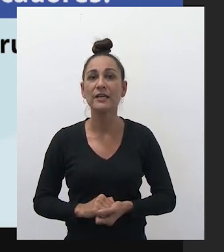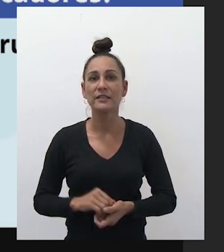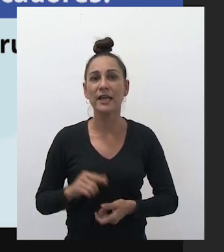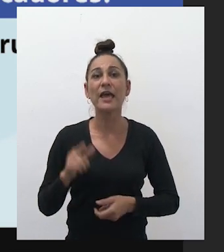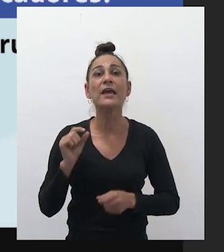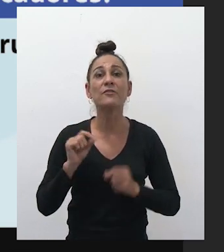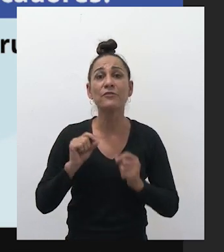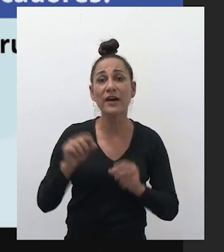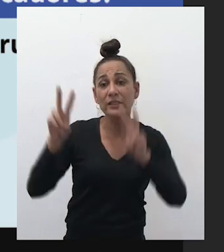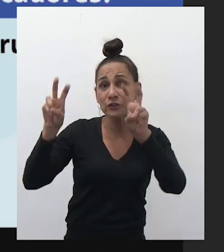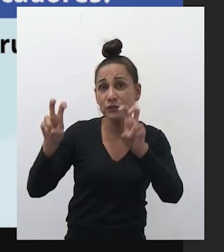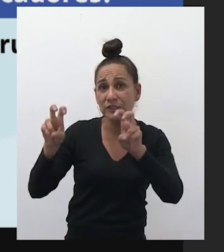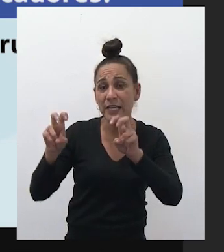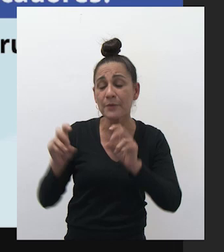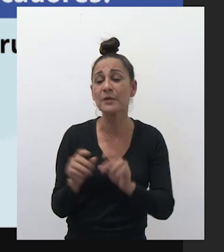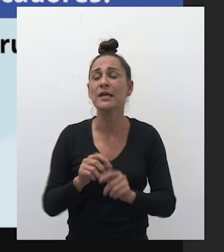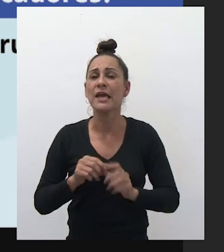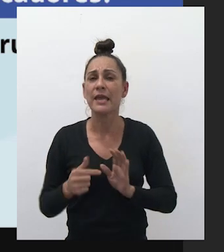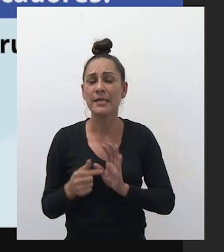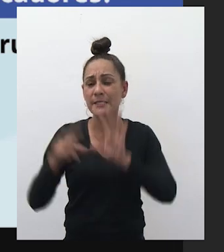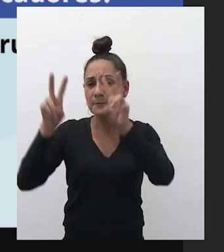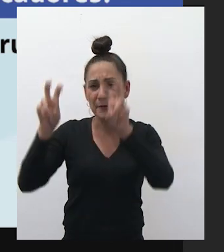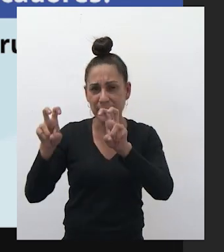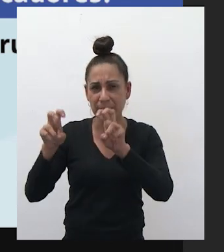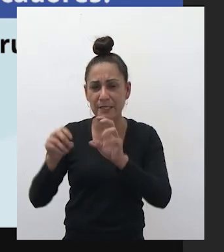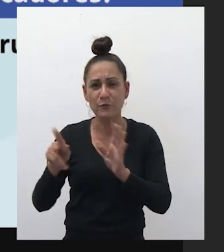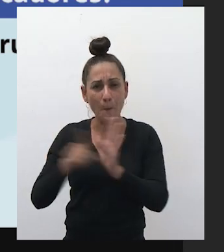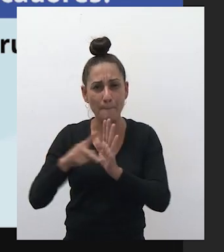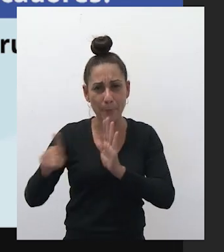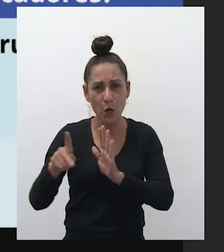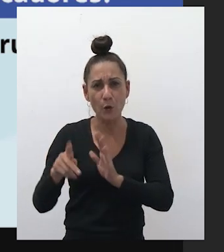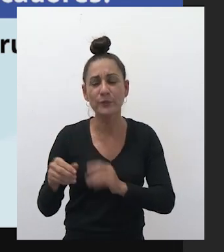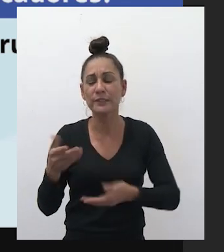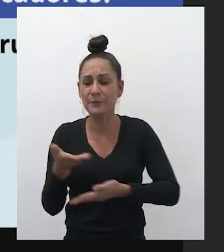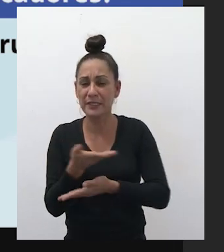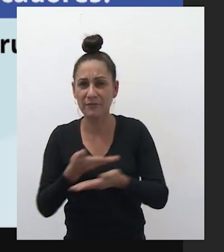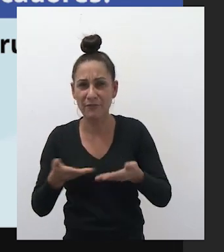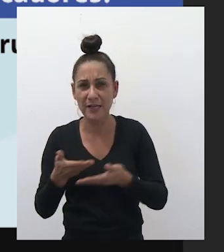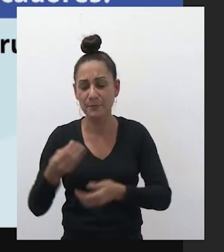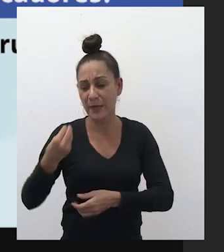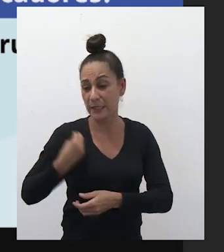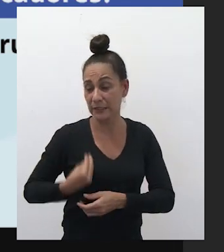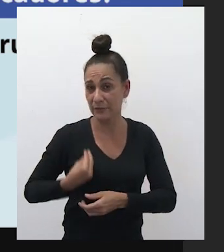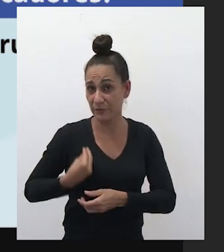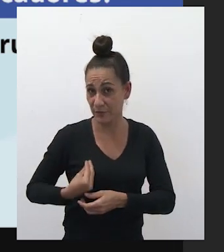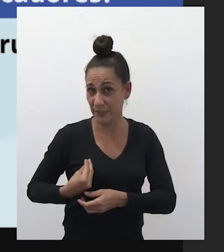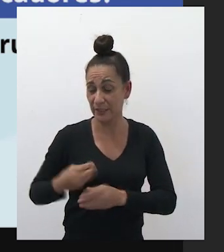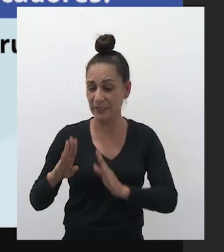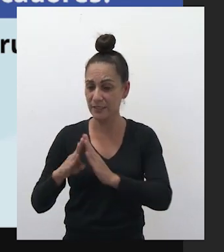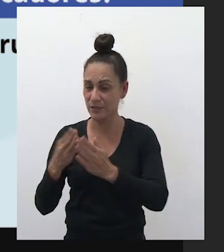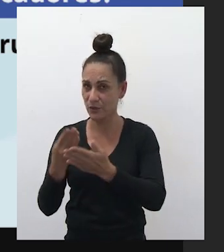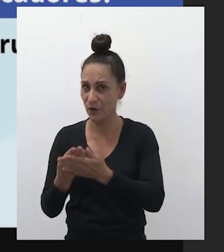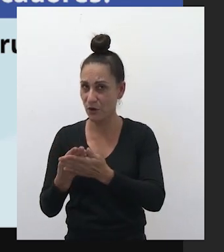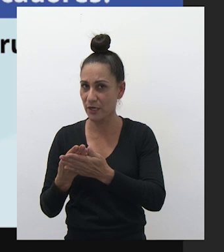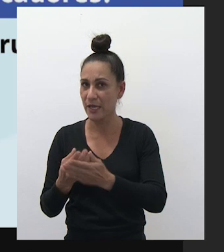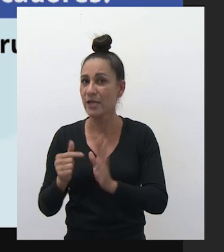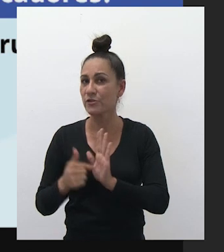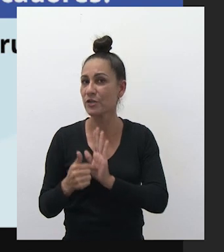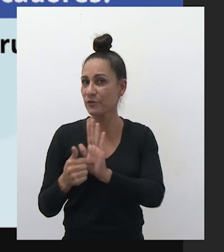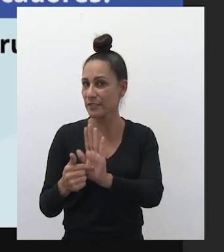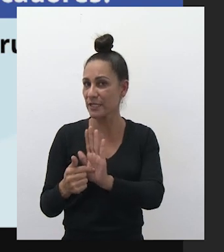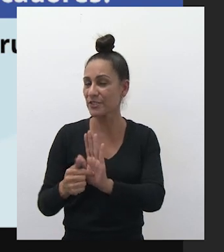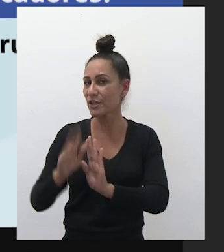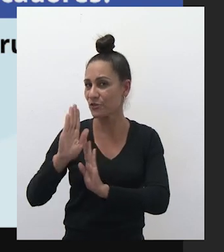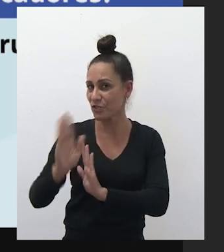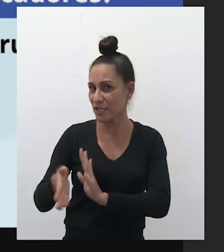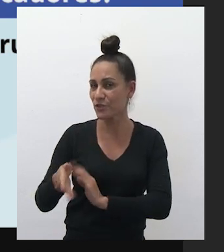Falando de um tema sensível, que infelizmente faz parte da vida na escola, e eu disse a vocês que eu sou aluna, eu